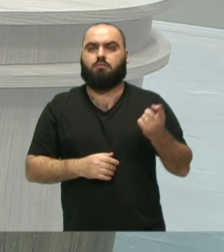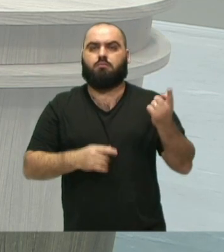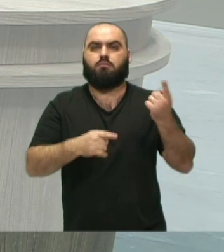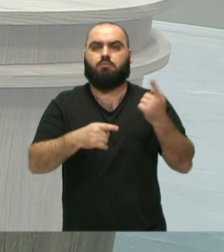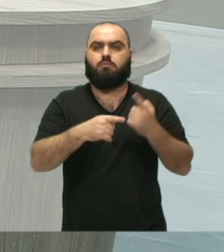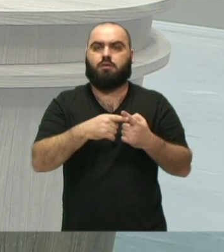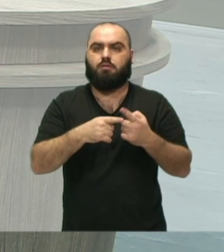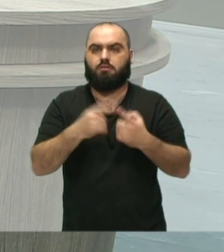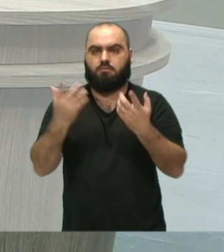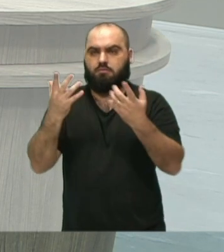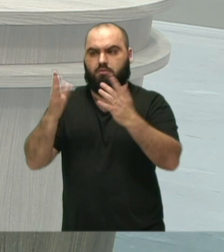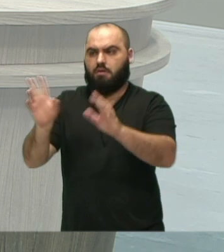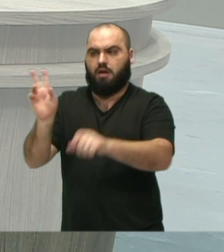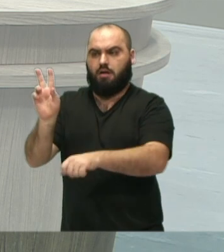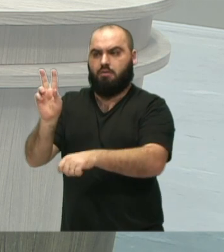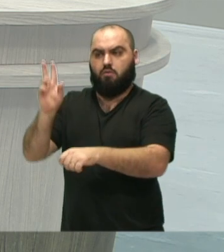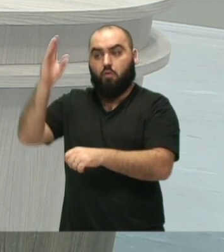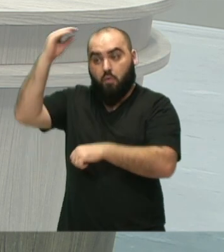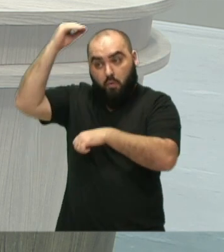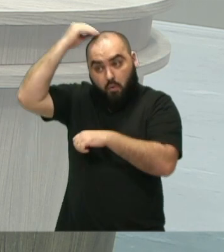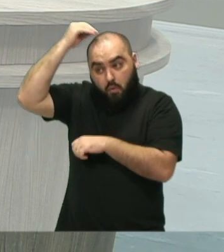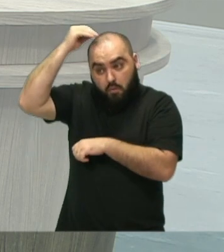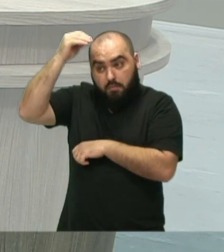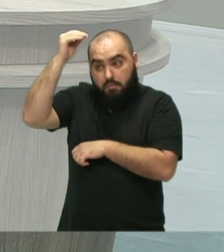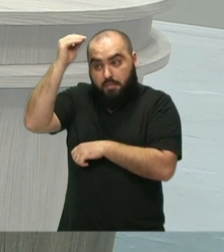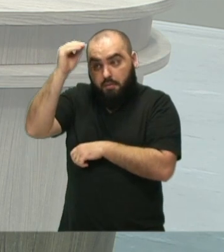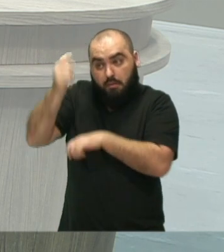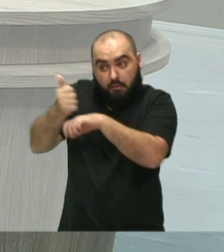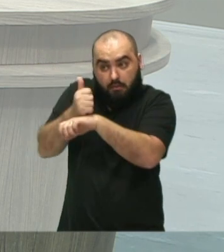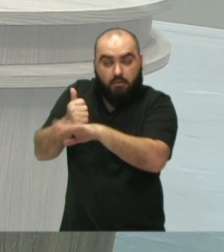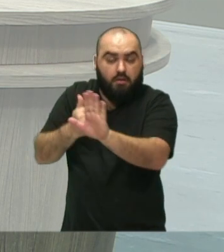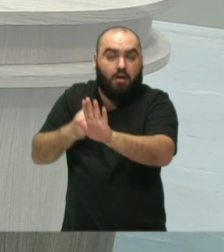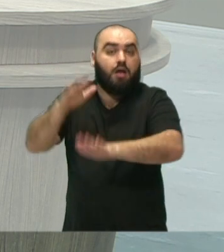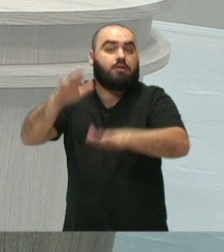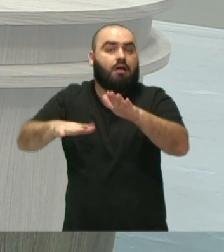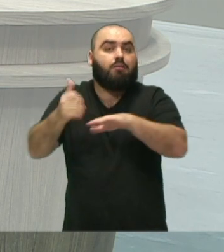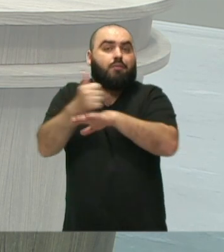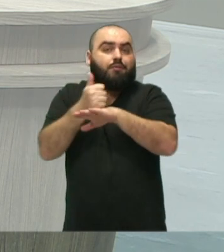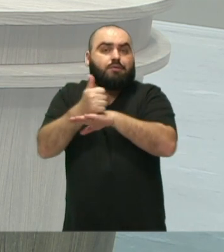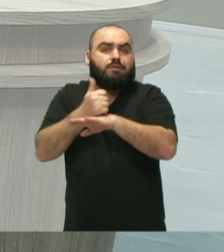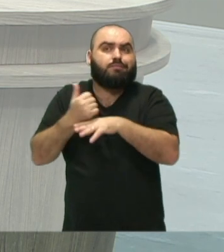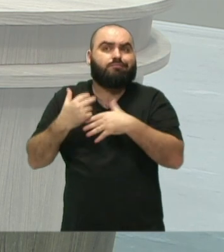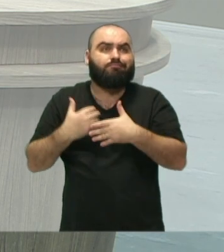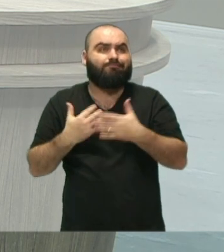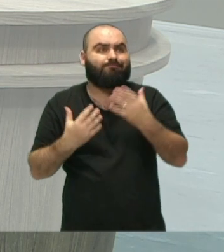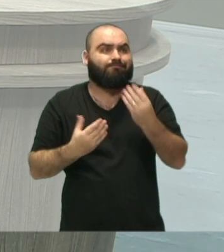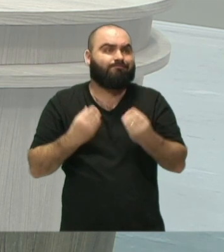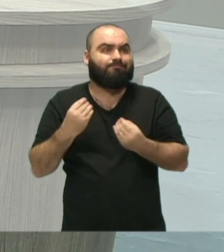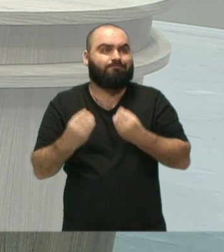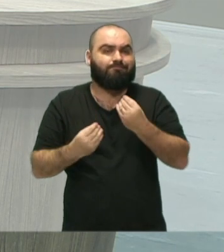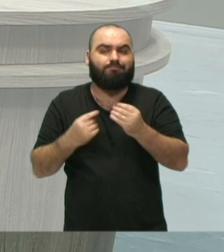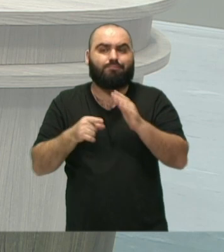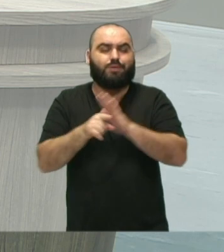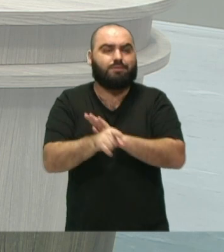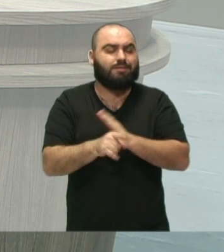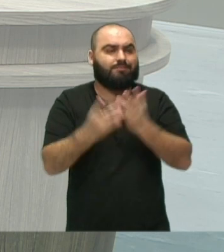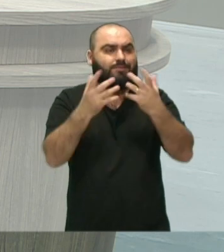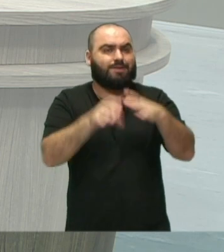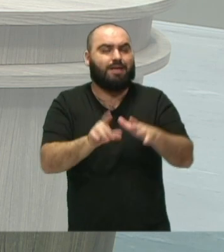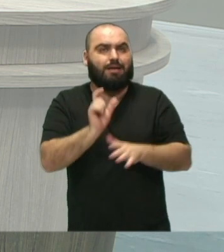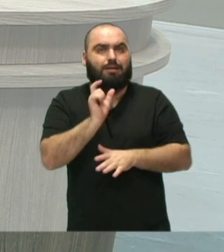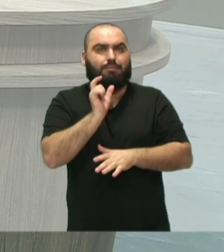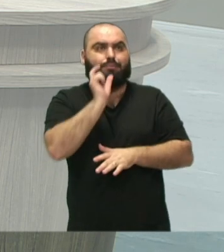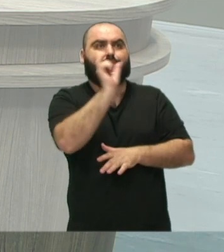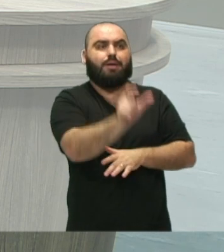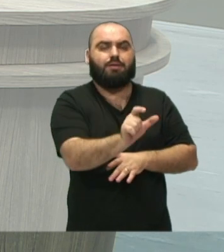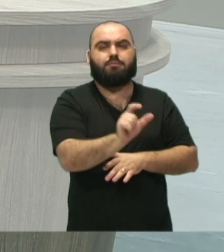não quero culpabilizar o profissional, há uma questão de deseducação mesmo. O profissional se sente desconfortável em perguntar com medo de ofender. É igual a